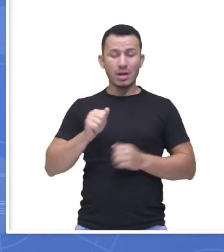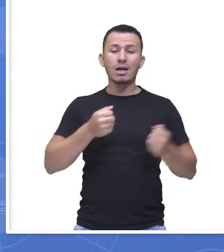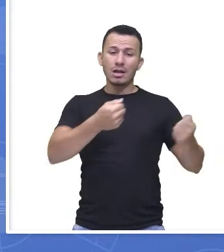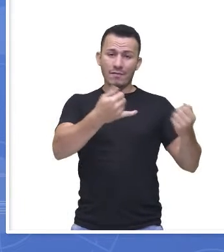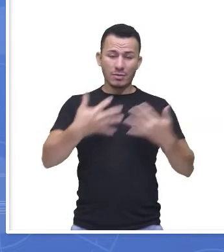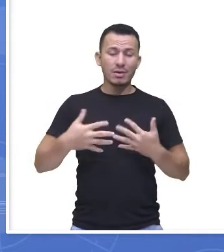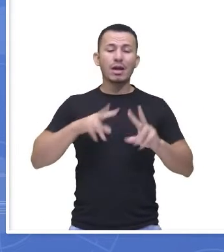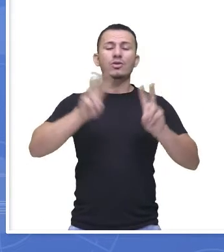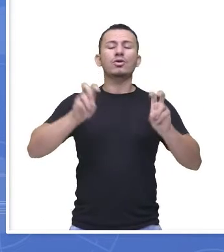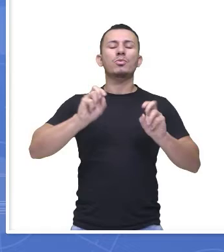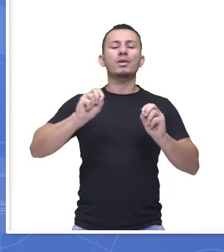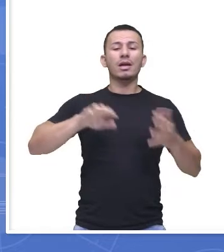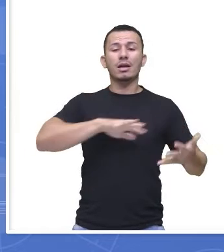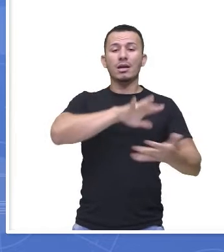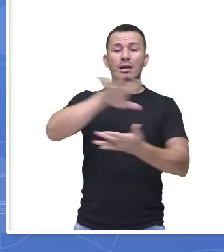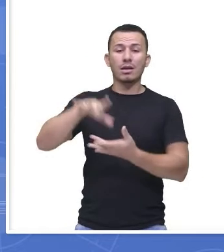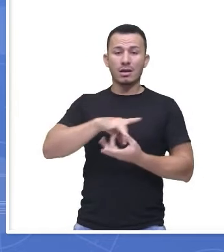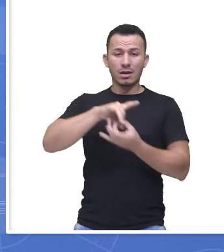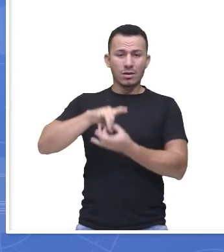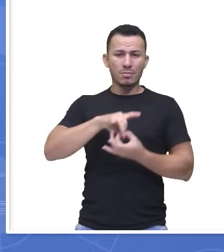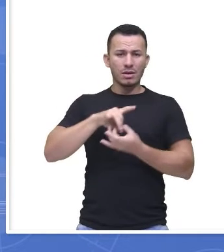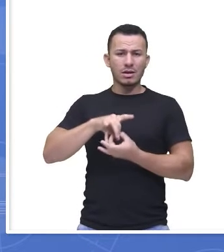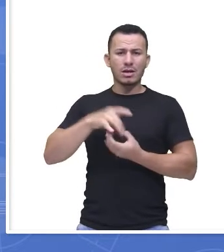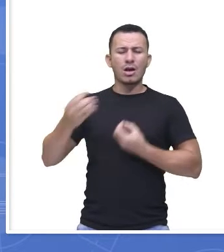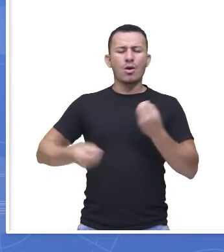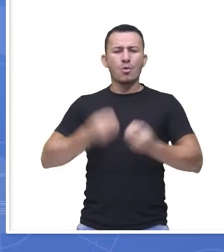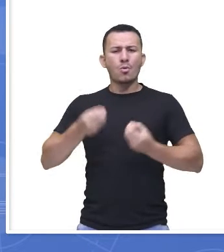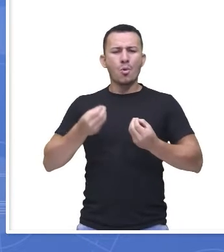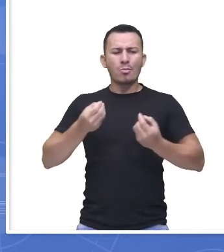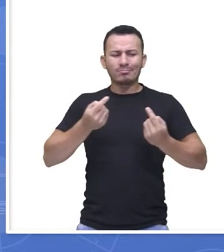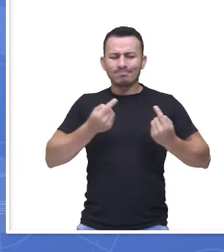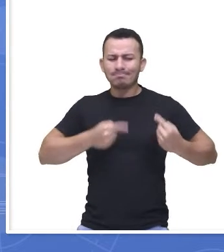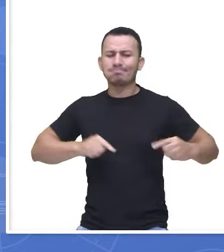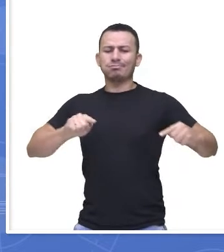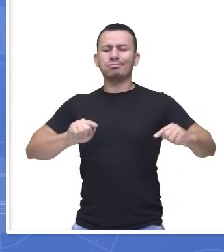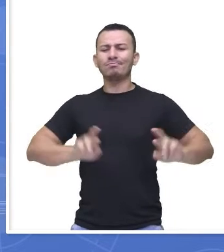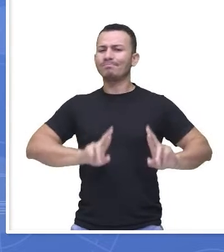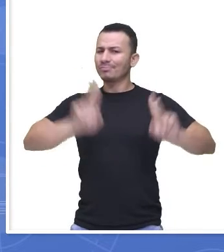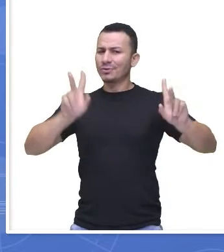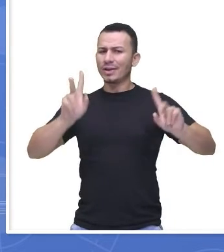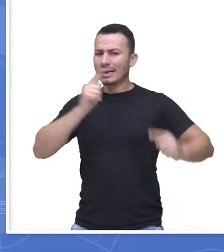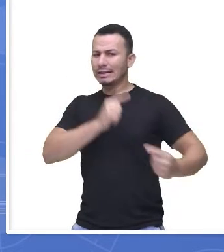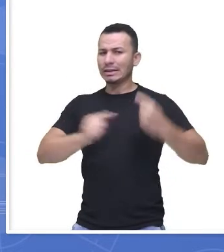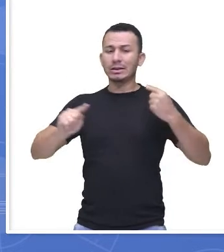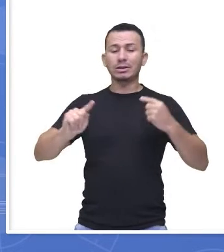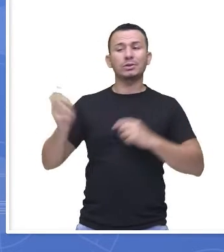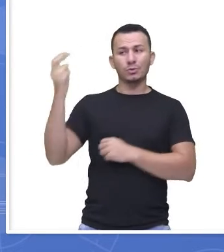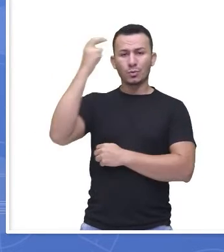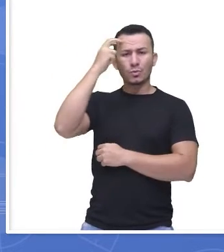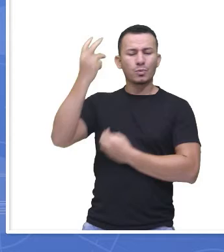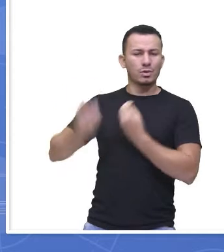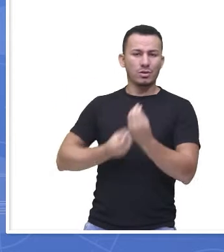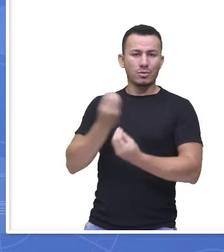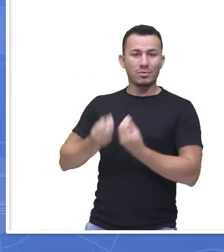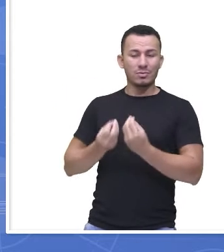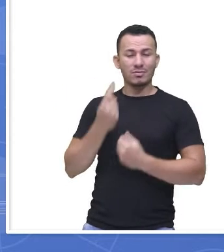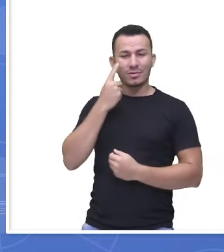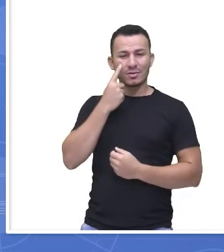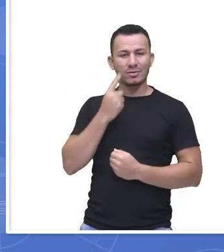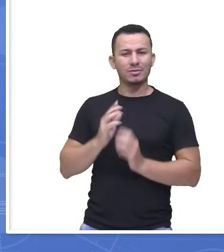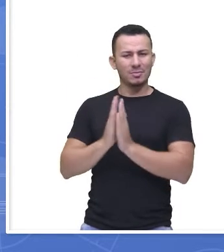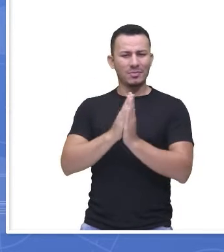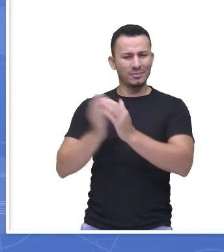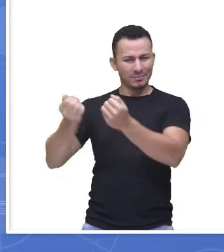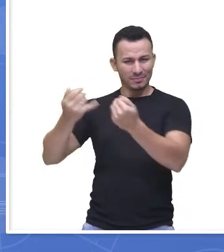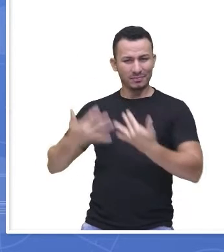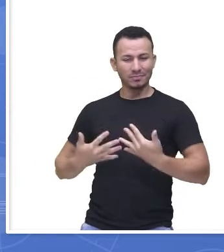que a globalização ela vai interferir nesse processo das culturas? Não é isso, Djurquinha? Então vamos lá, Djurquinha,